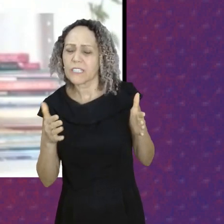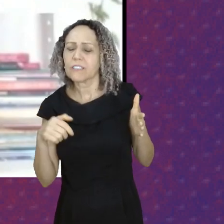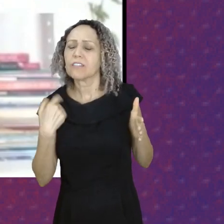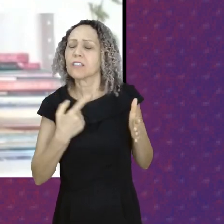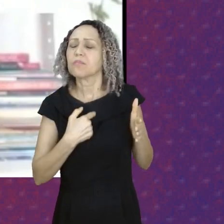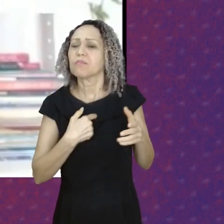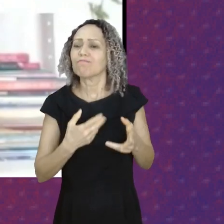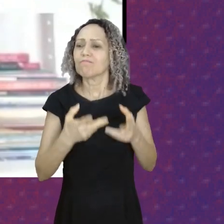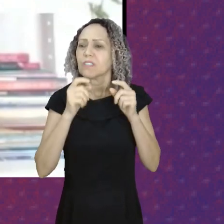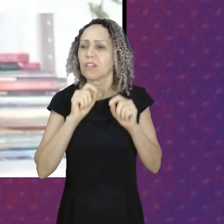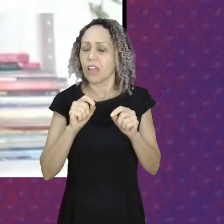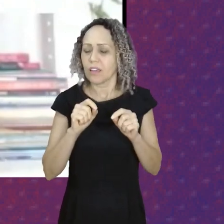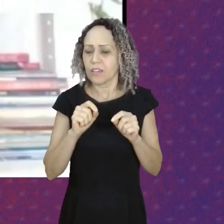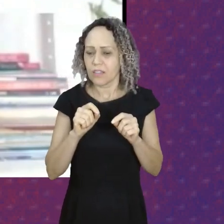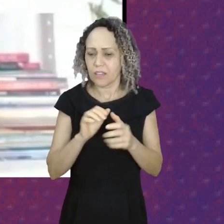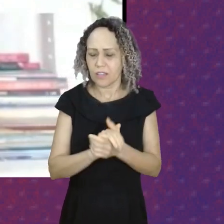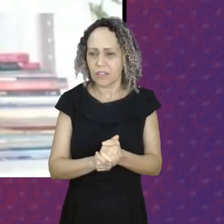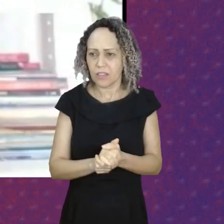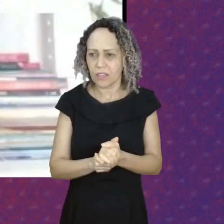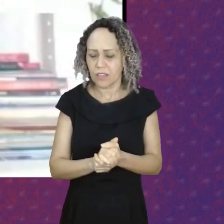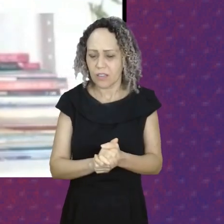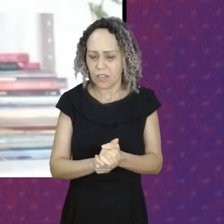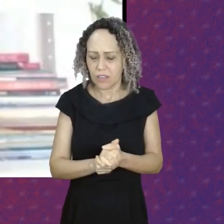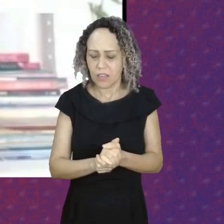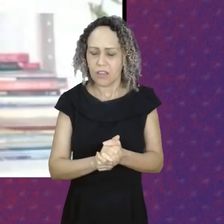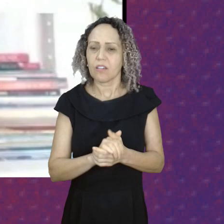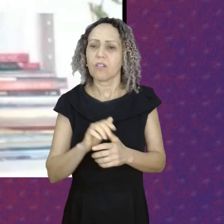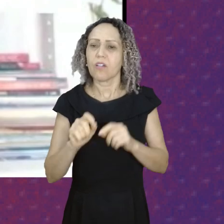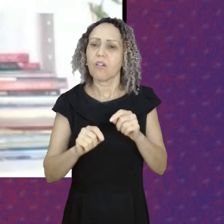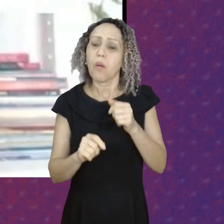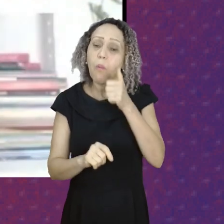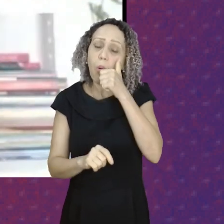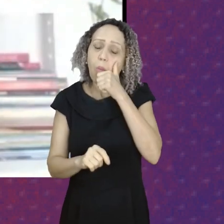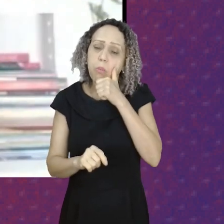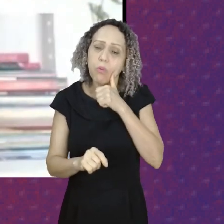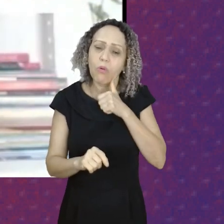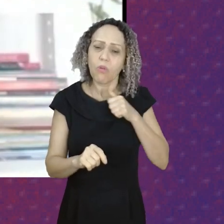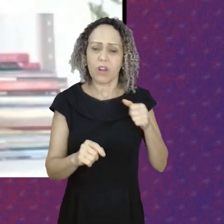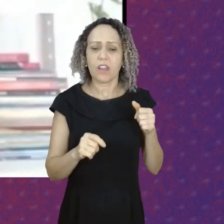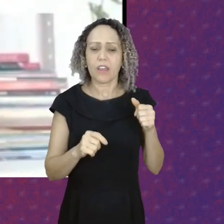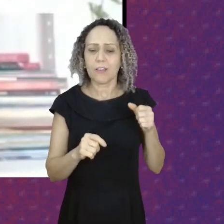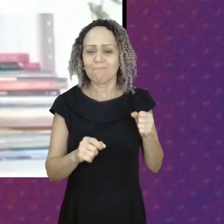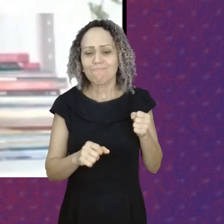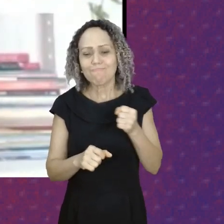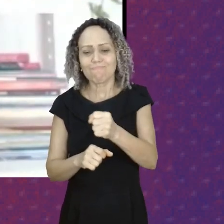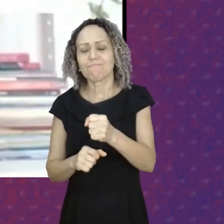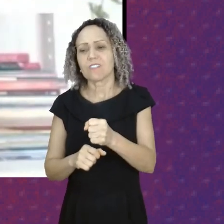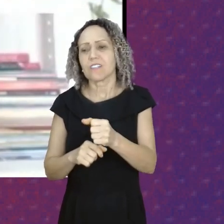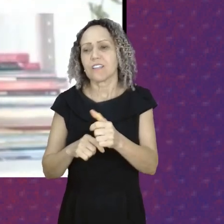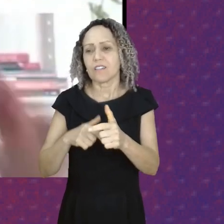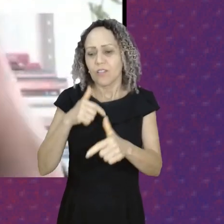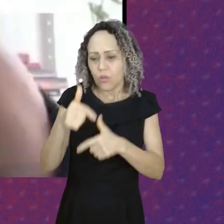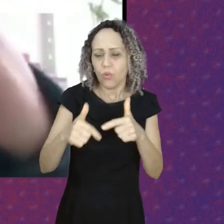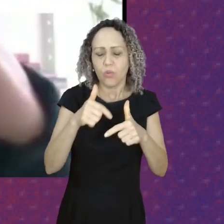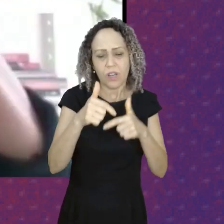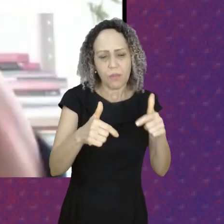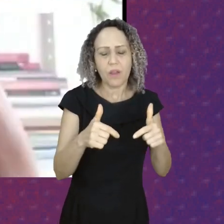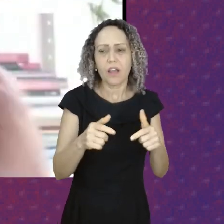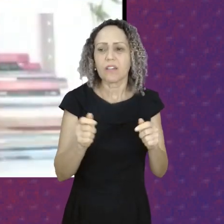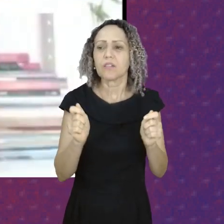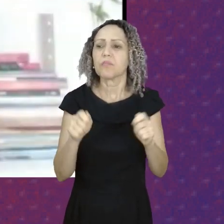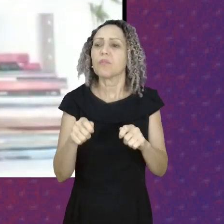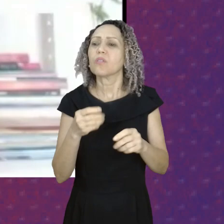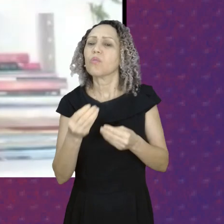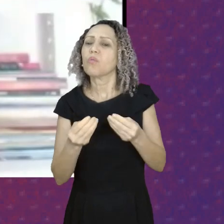foi a inserção cada vez mais crescente da mulher no campo do trabalho, né, o que pode ser